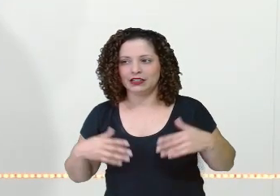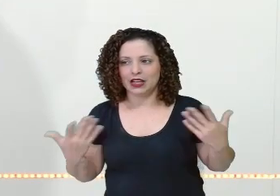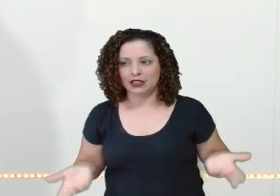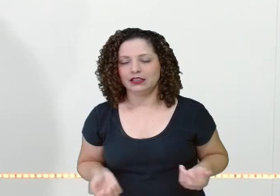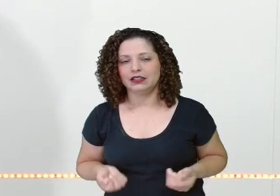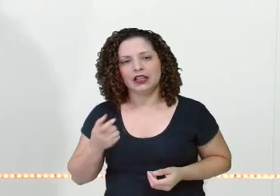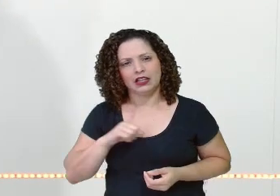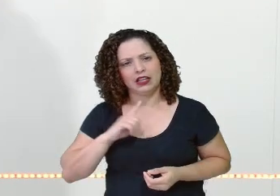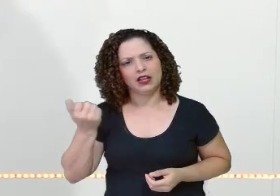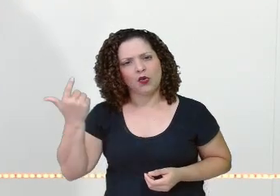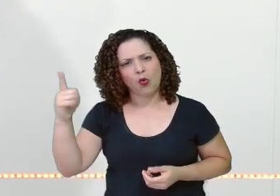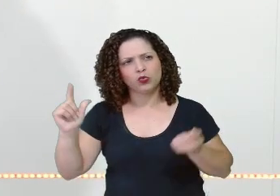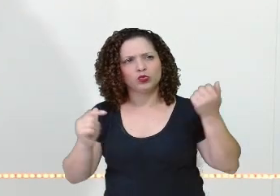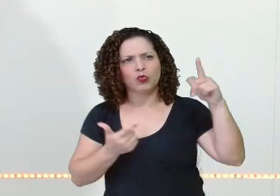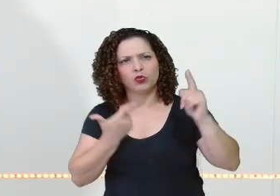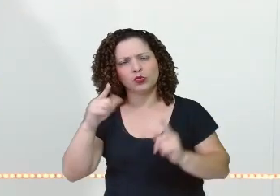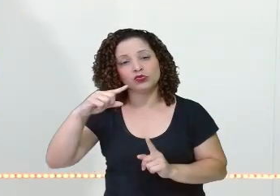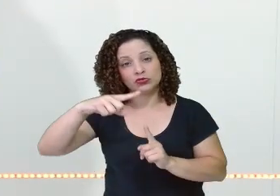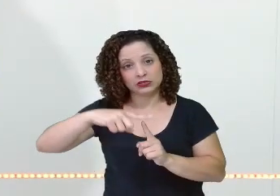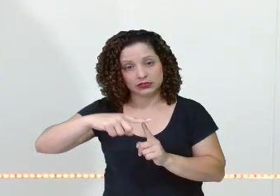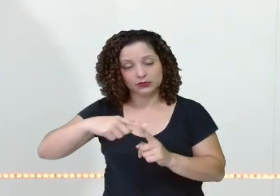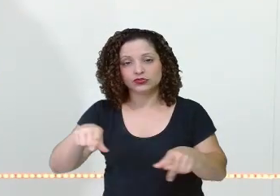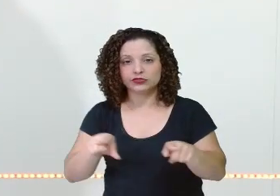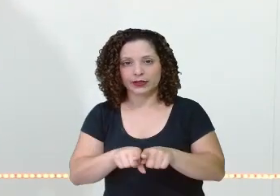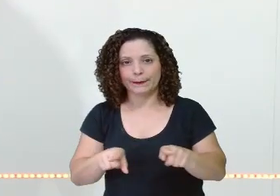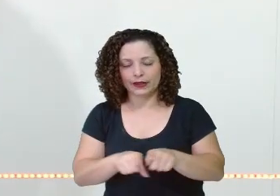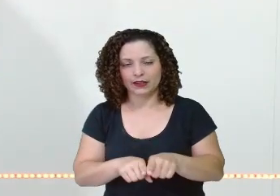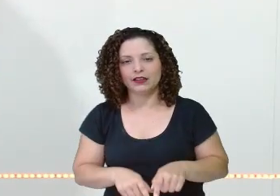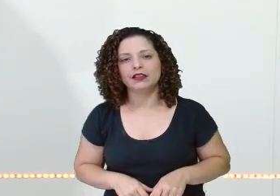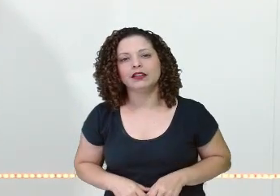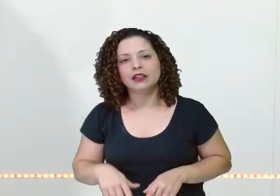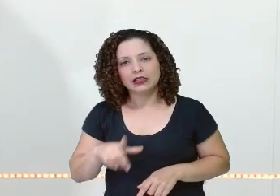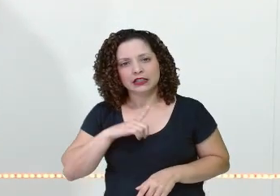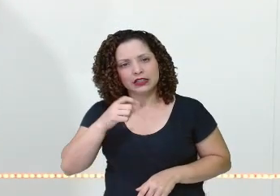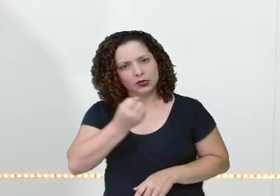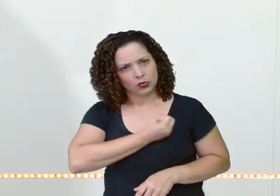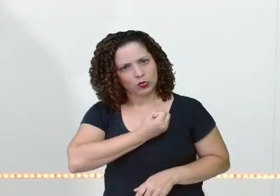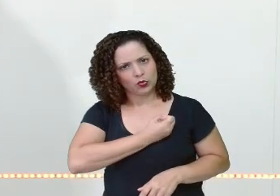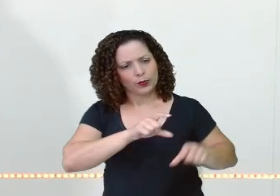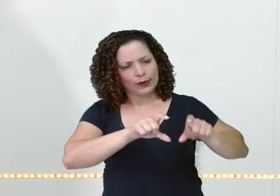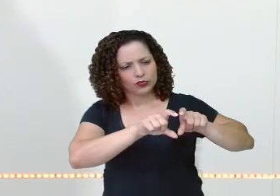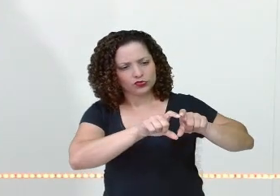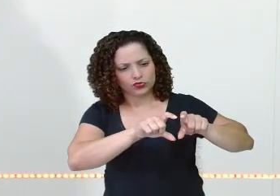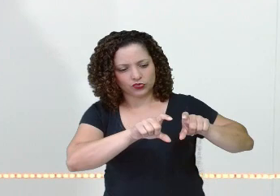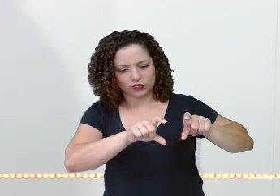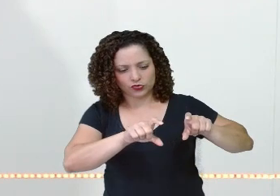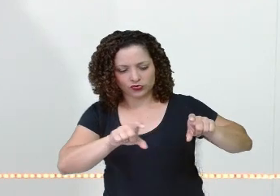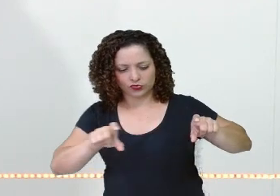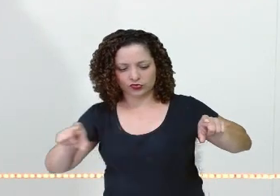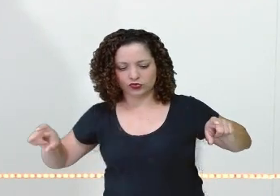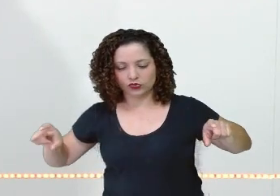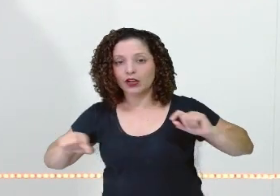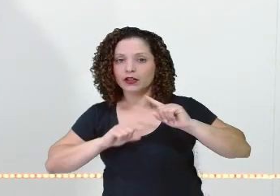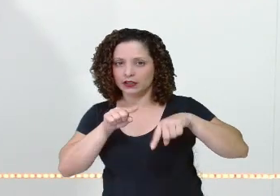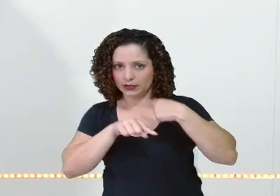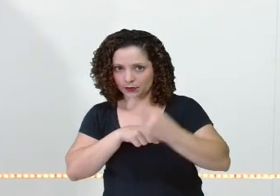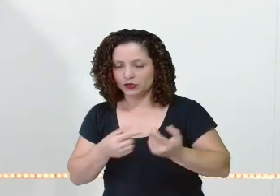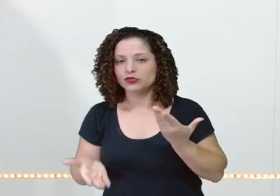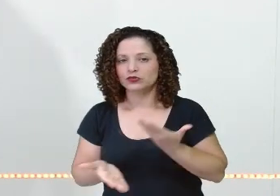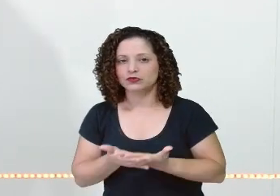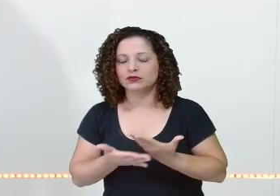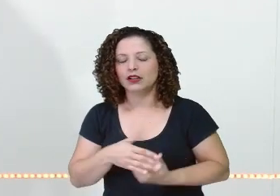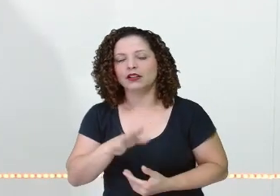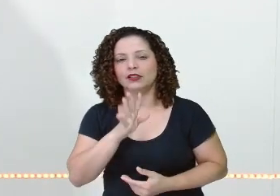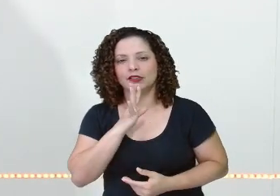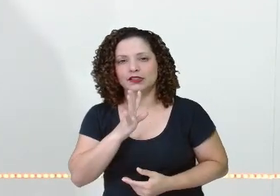estudar outros tipos de escala, a gente vai estudar também, tem a escala numérica, que eu não coloquei aqui, mas a gente vai estudar um pouco mais sobre isso, tá? E